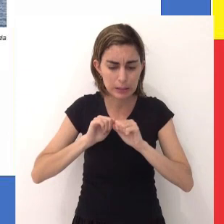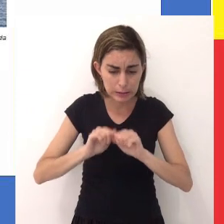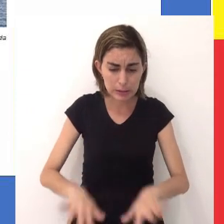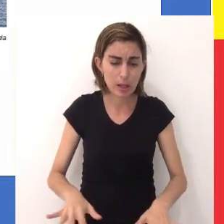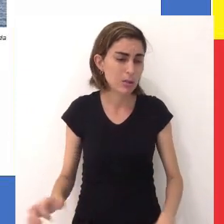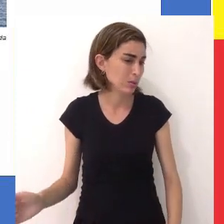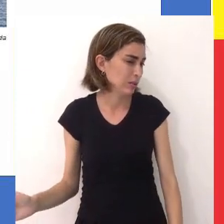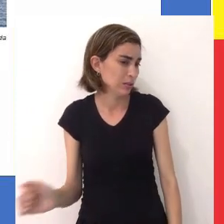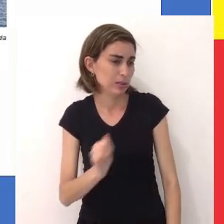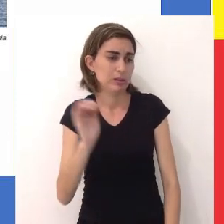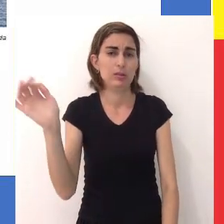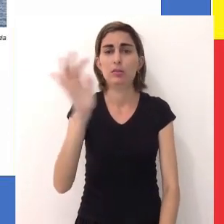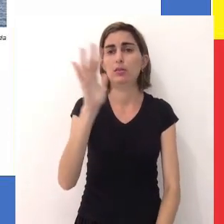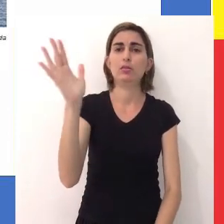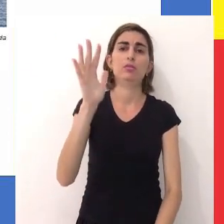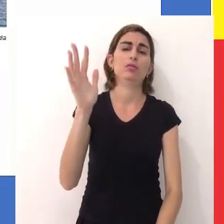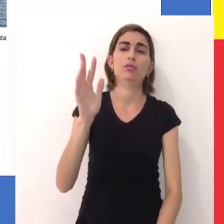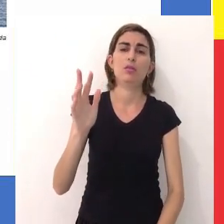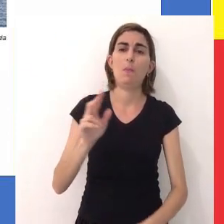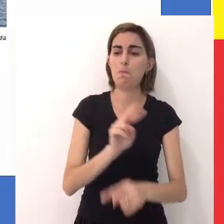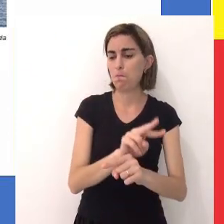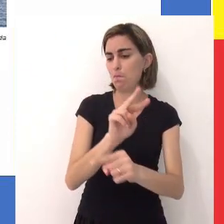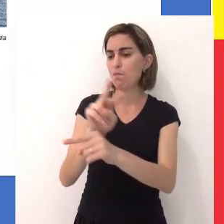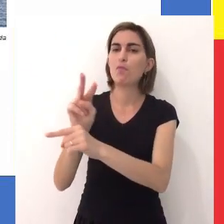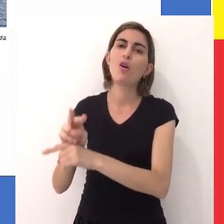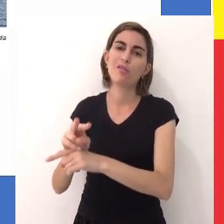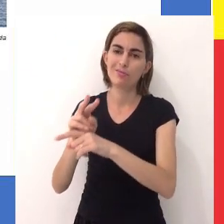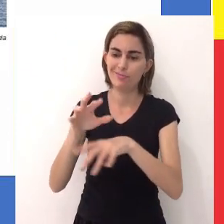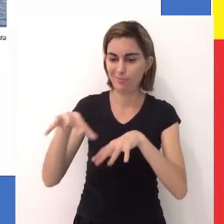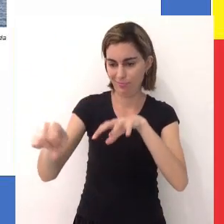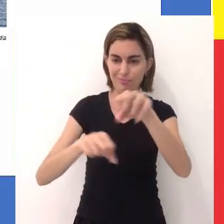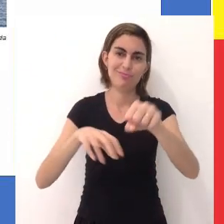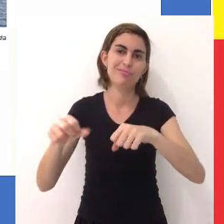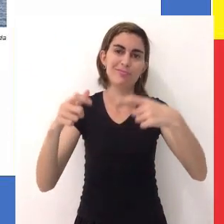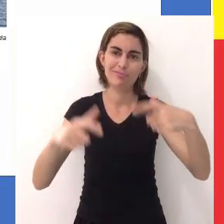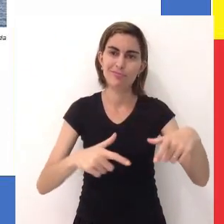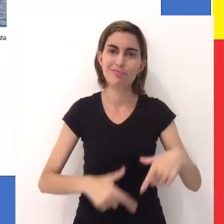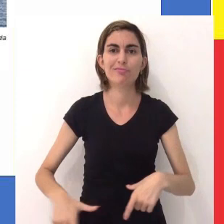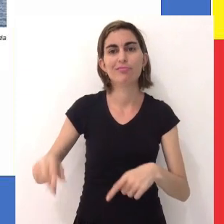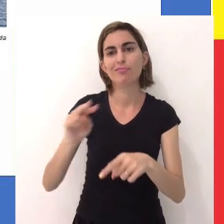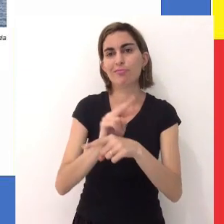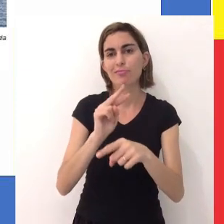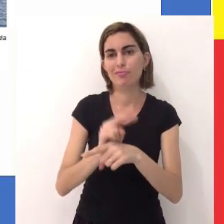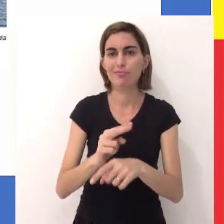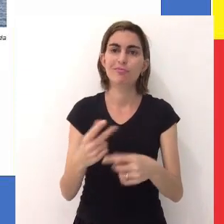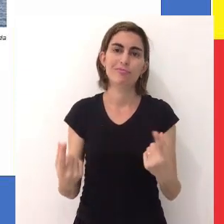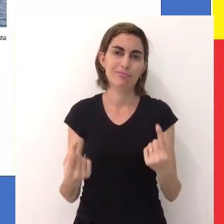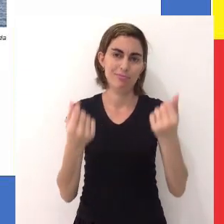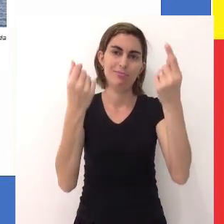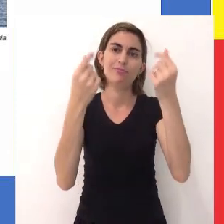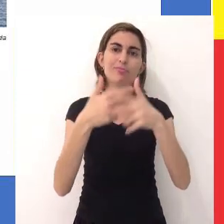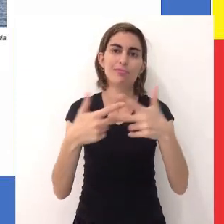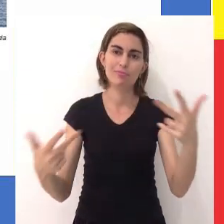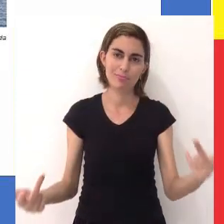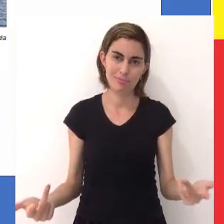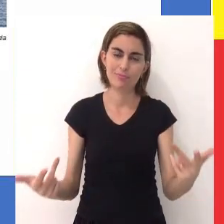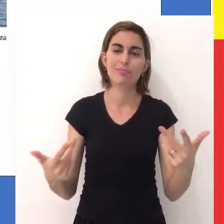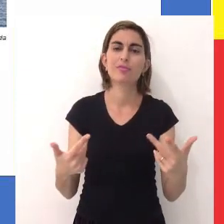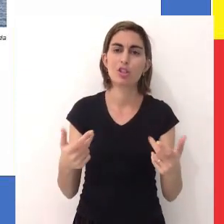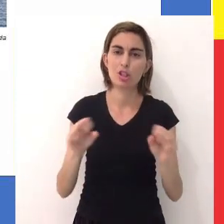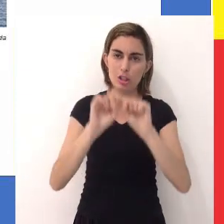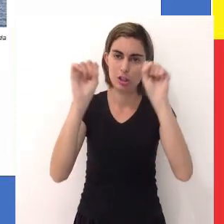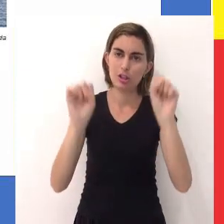gasto absurdo, excessivo, para proteger esses territórios conquistados, proteger essas riquezas, tá, proteger o